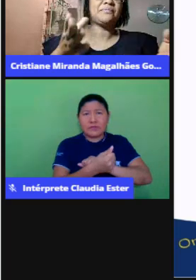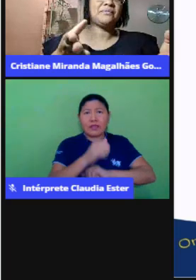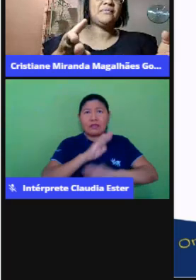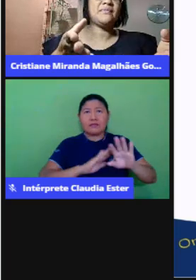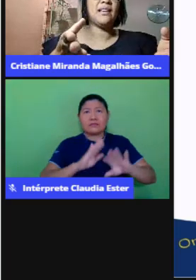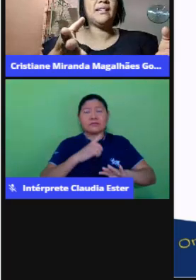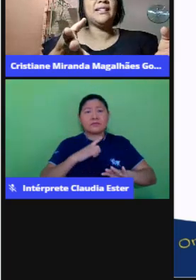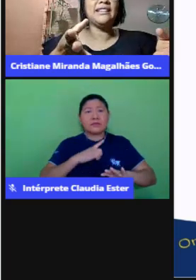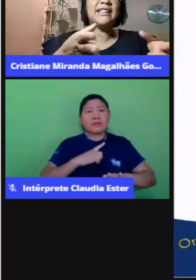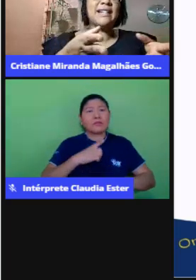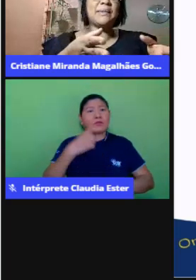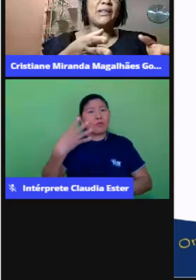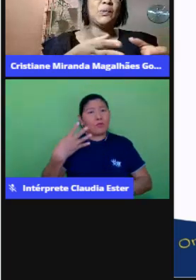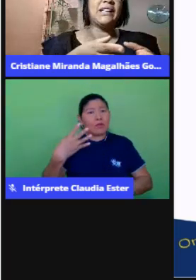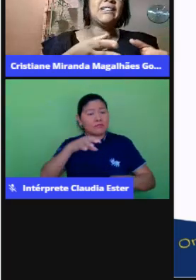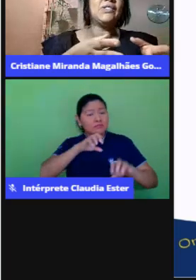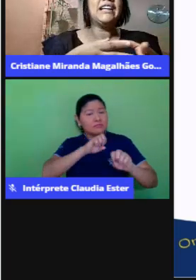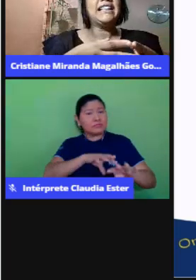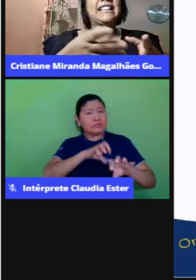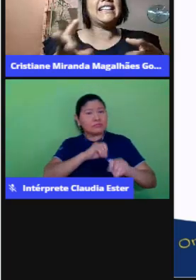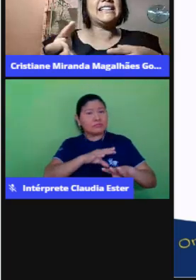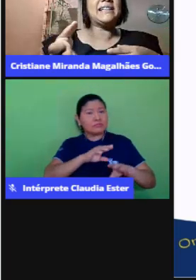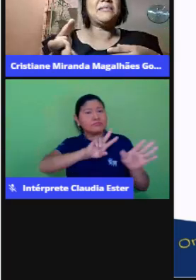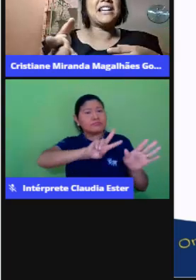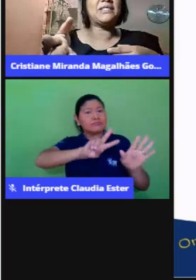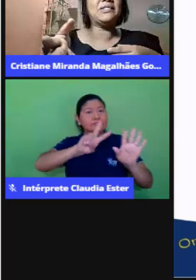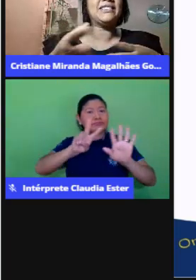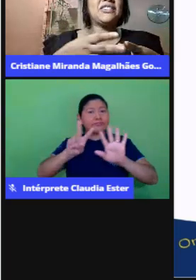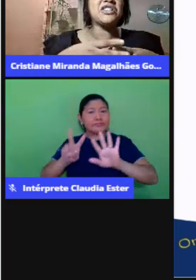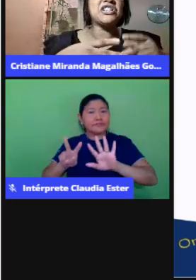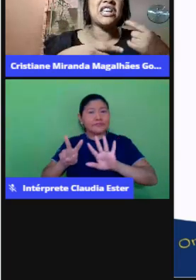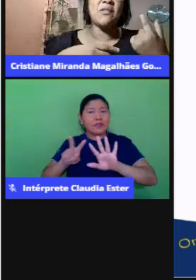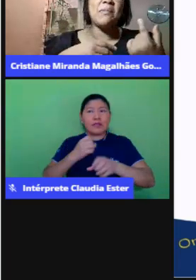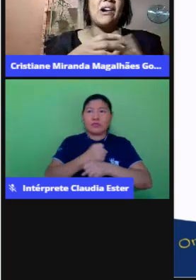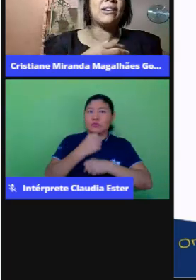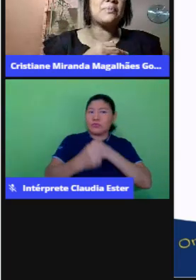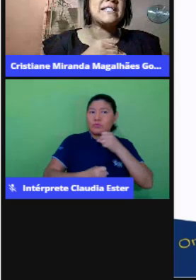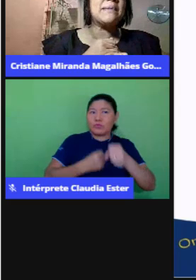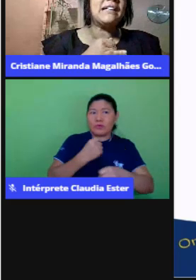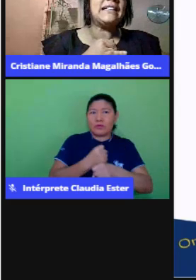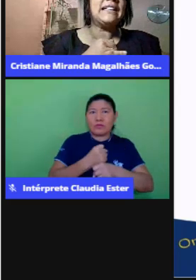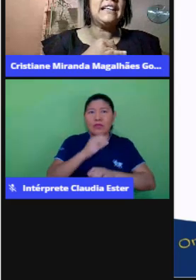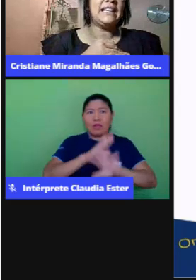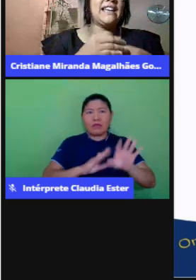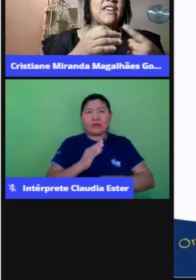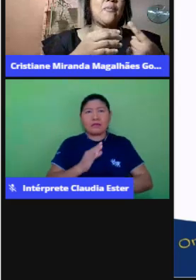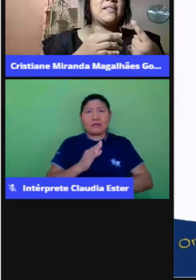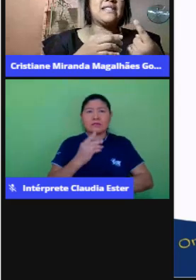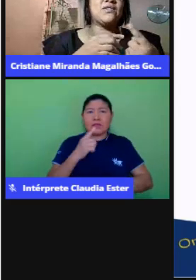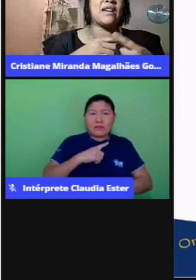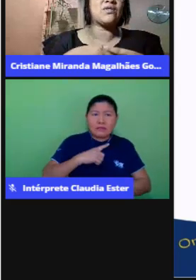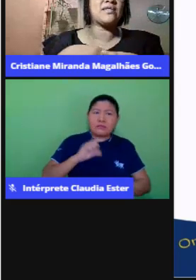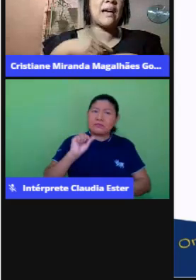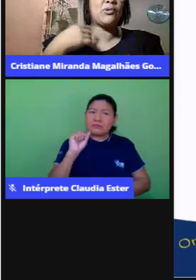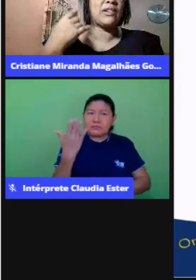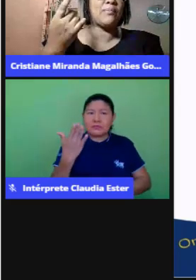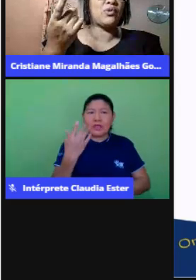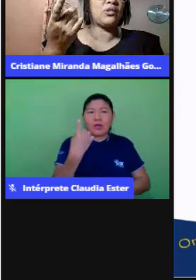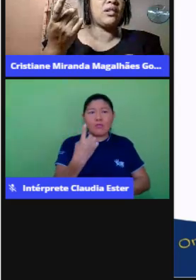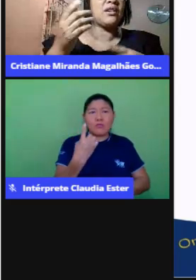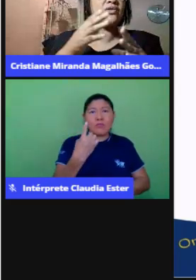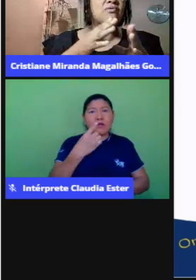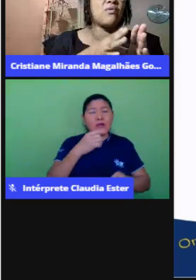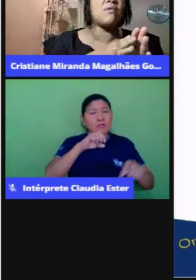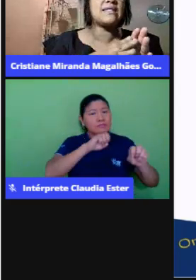semana, em determinado ano, e tem determinado ano que a gente tem 1 aula por semana. E aí eu preciso associar meu